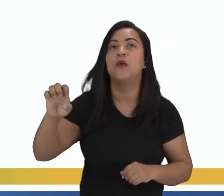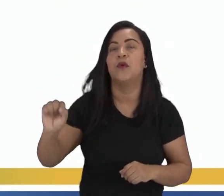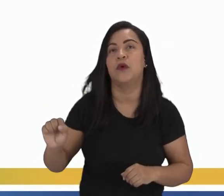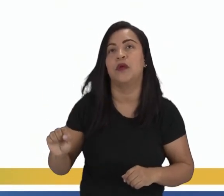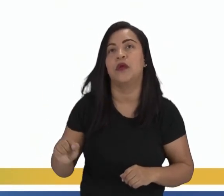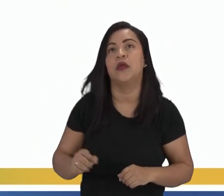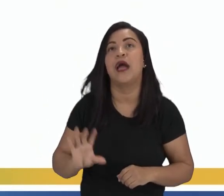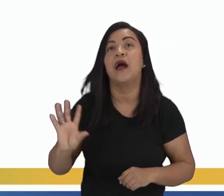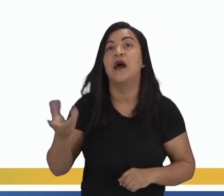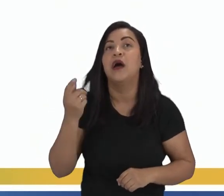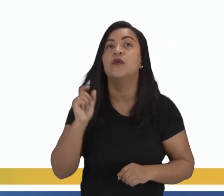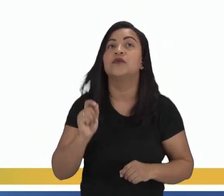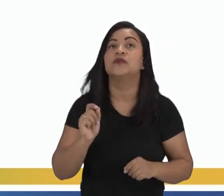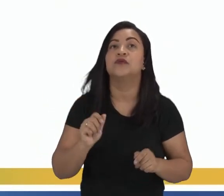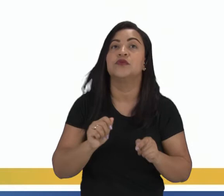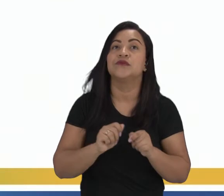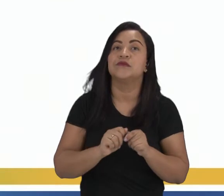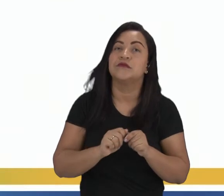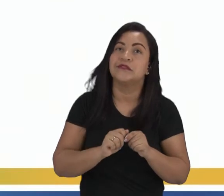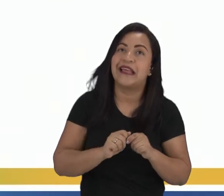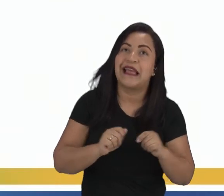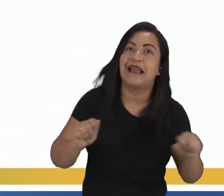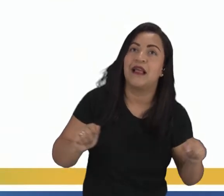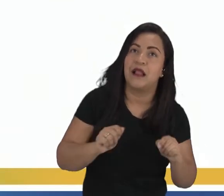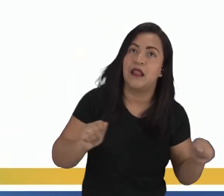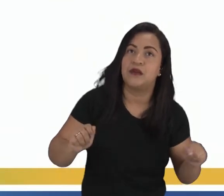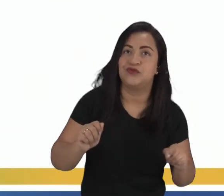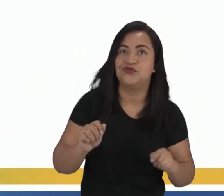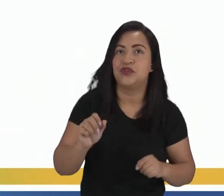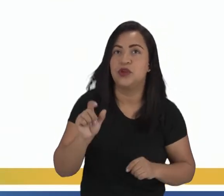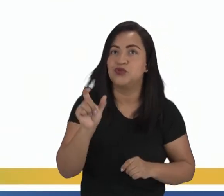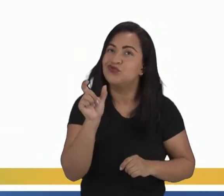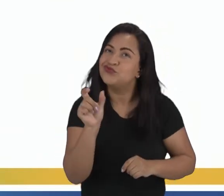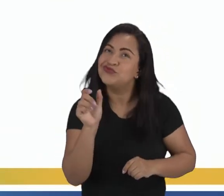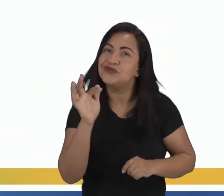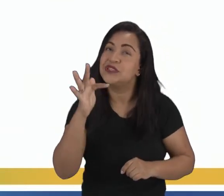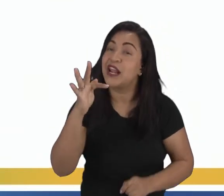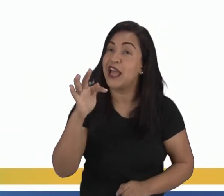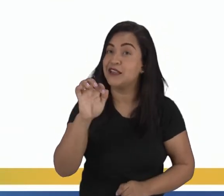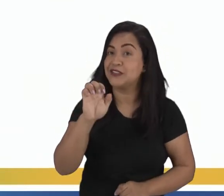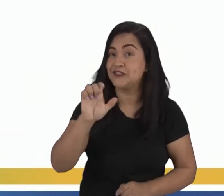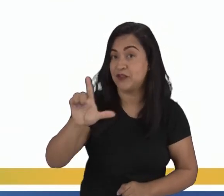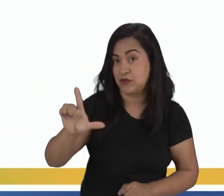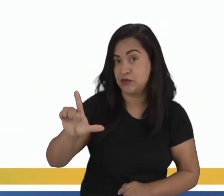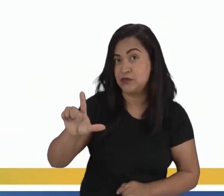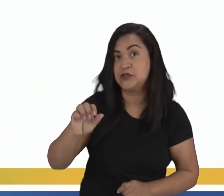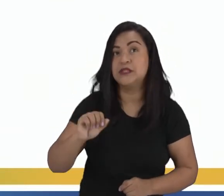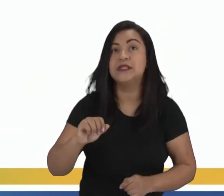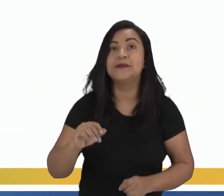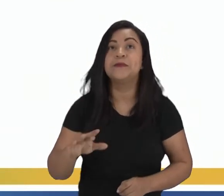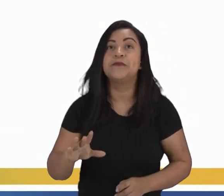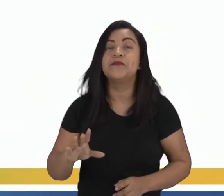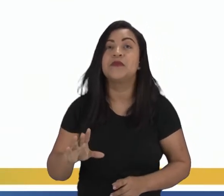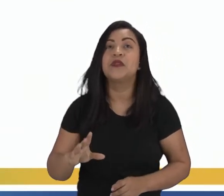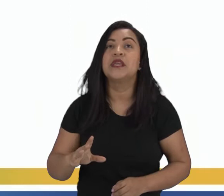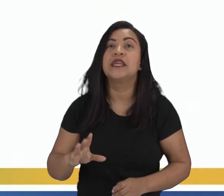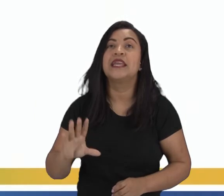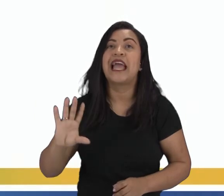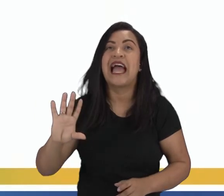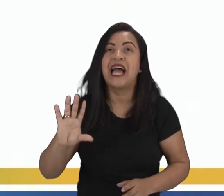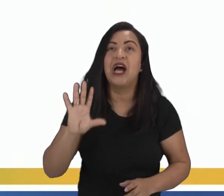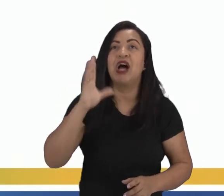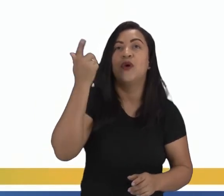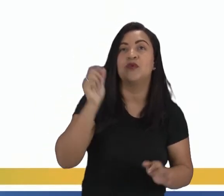submetido a uma força dita elástica, Fel, para diferenciar das outras forças, e sofre uma